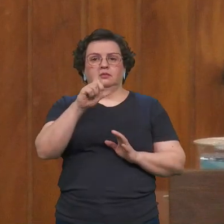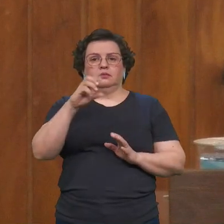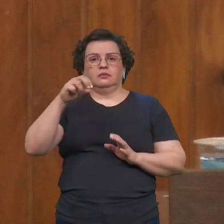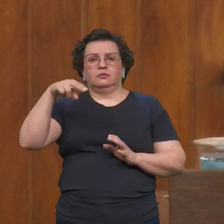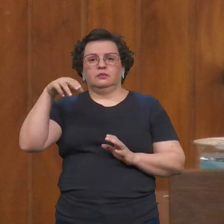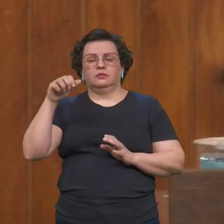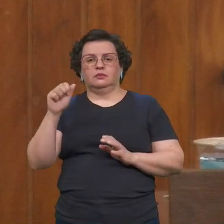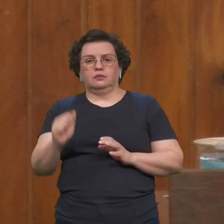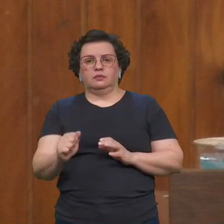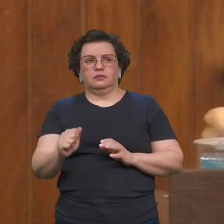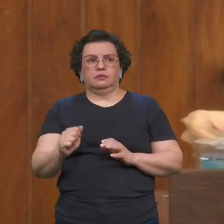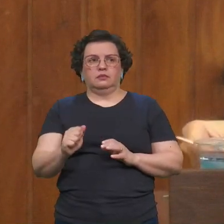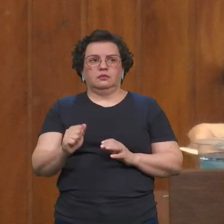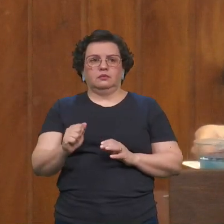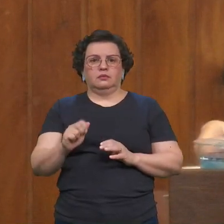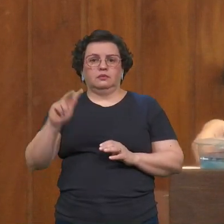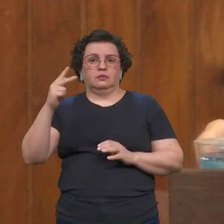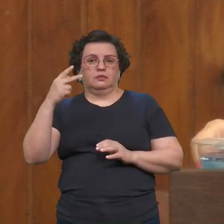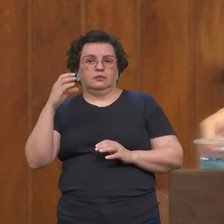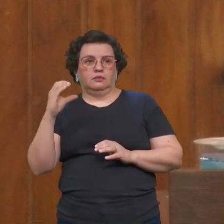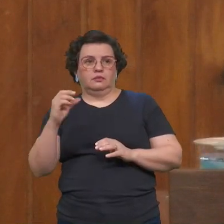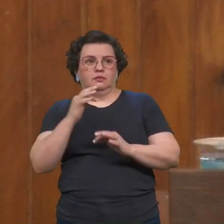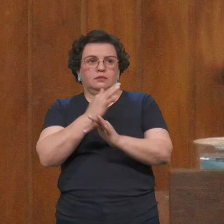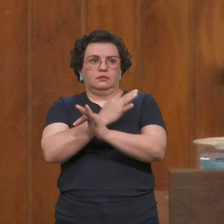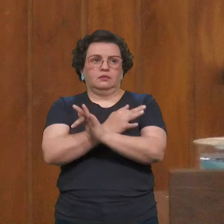Libânio Nunes, do HC Famema.